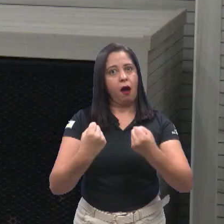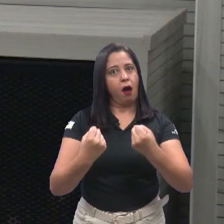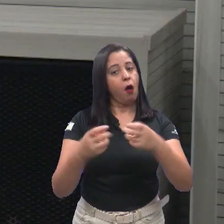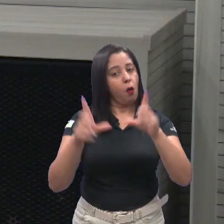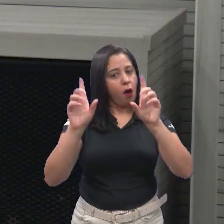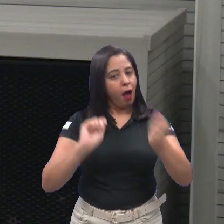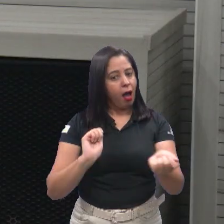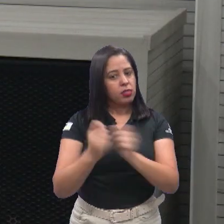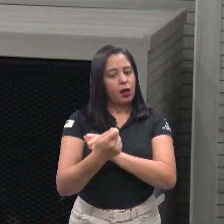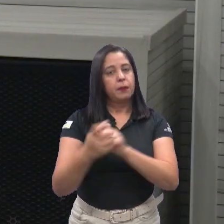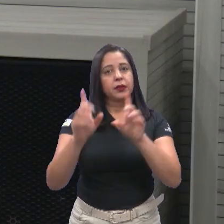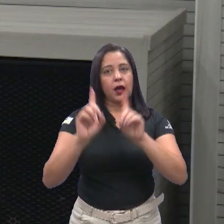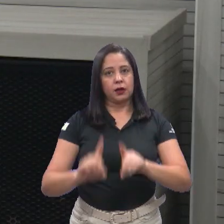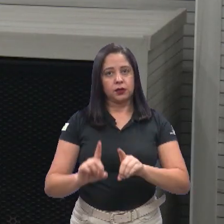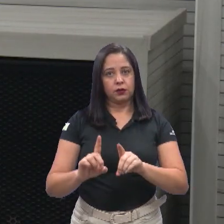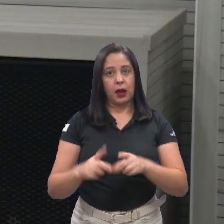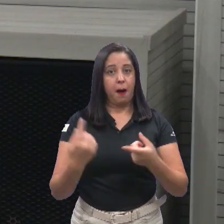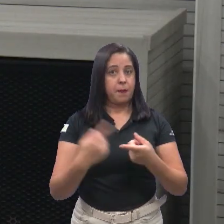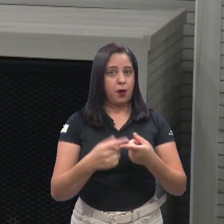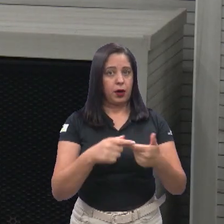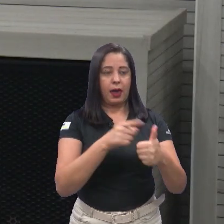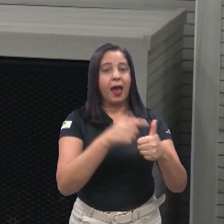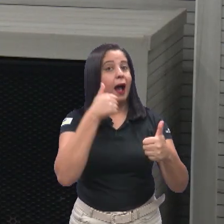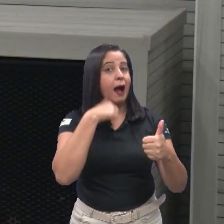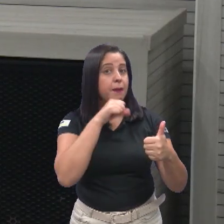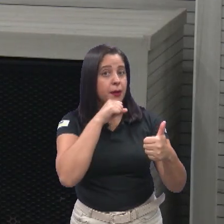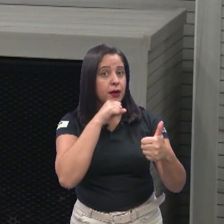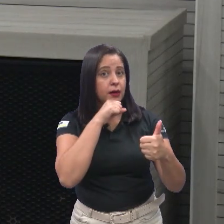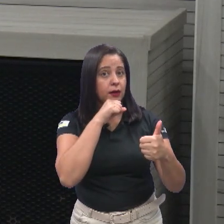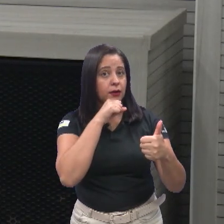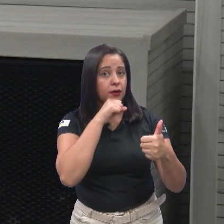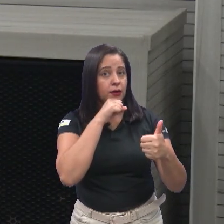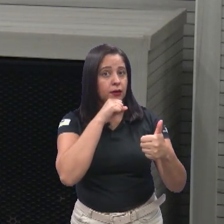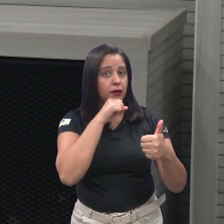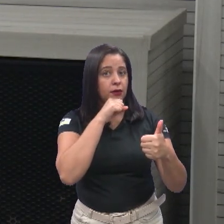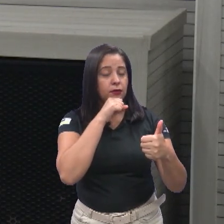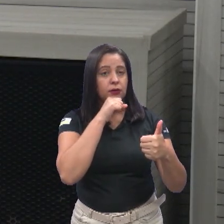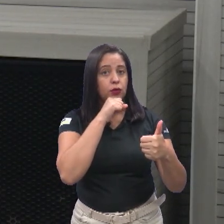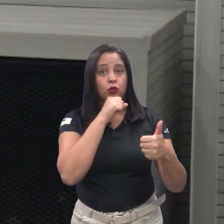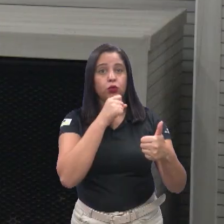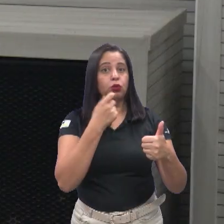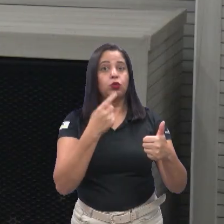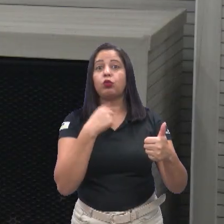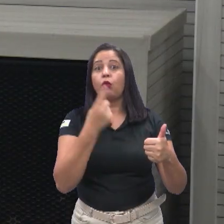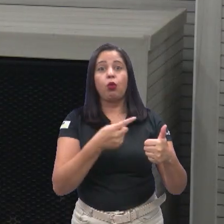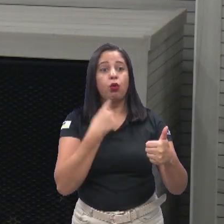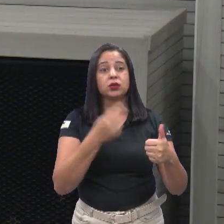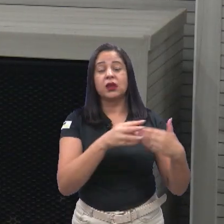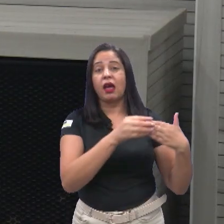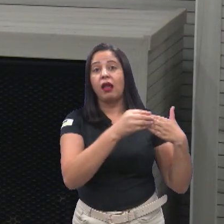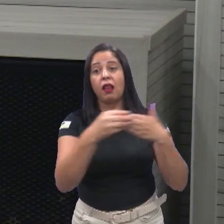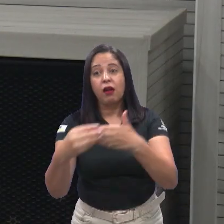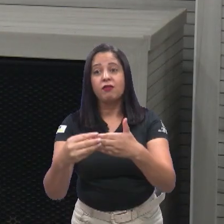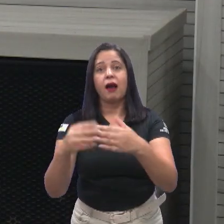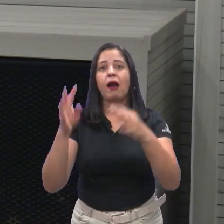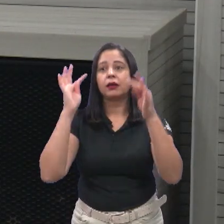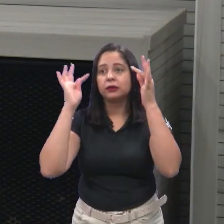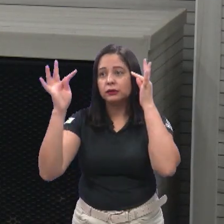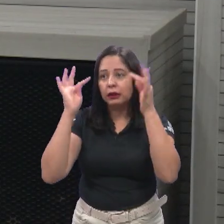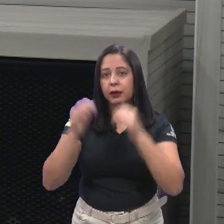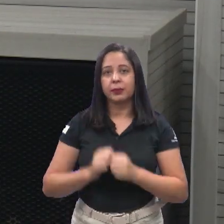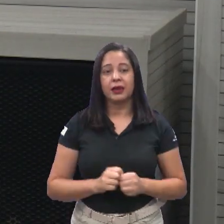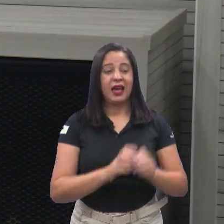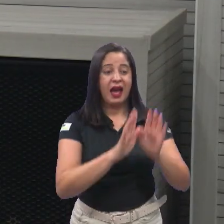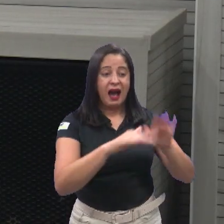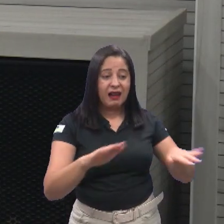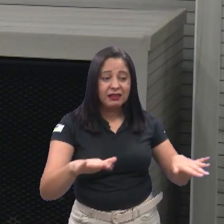mãe, o responsável dessa criança não tem condição de levar, a criança não acordou bem, vários problemas que podem